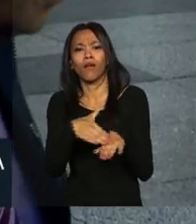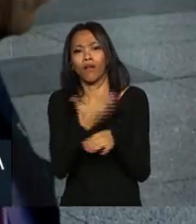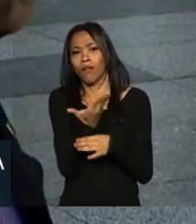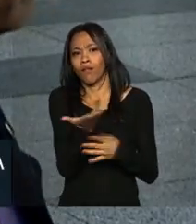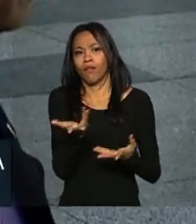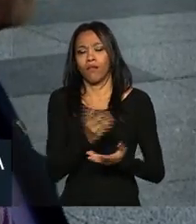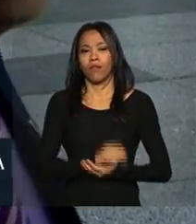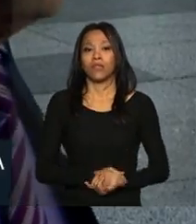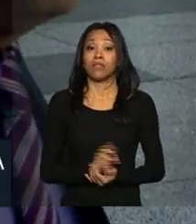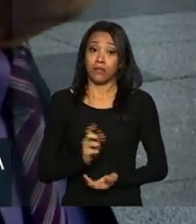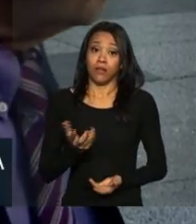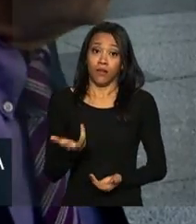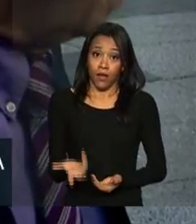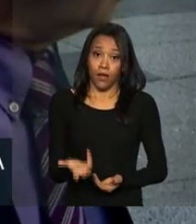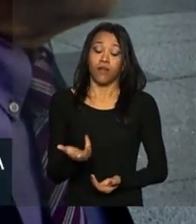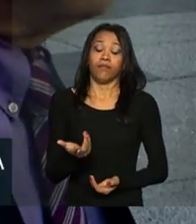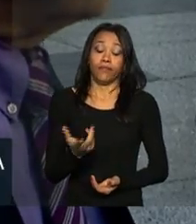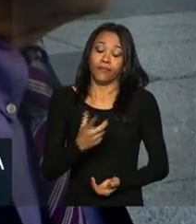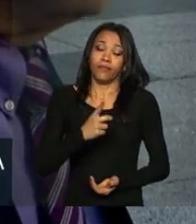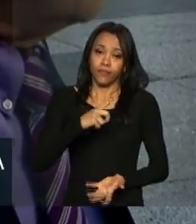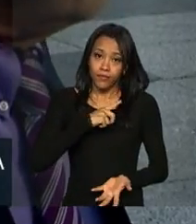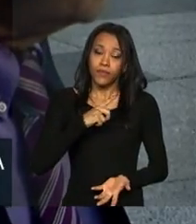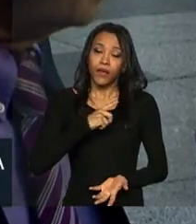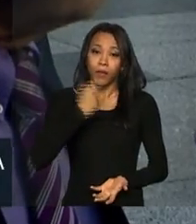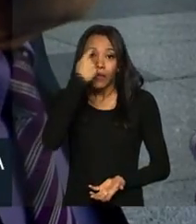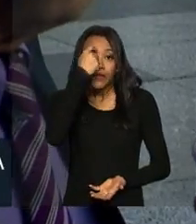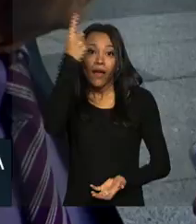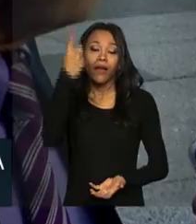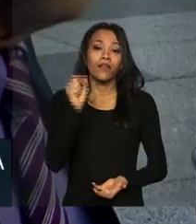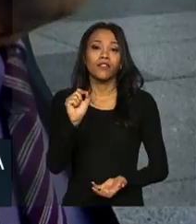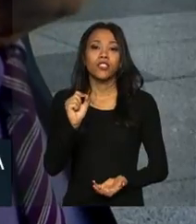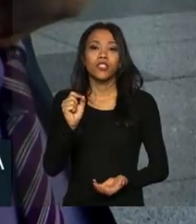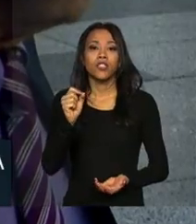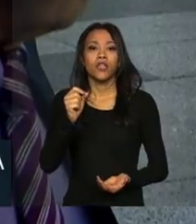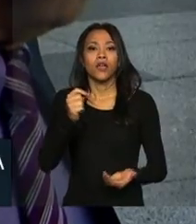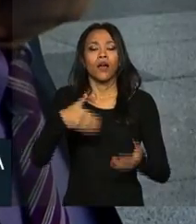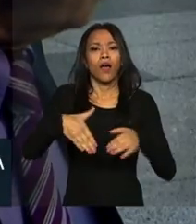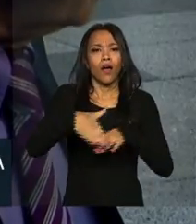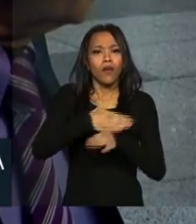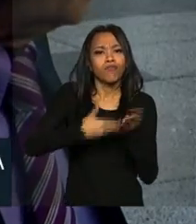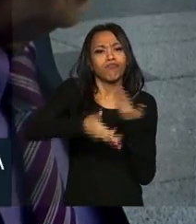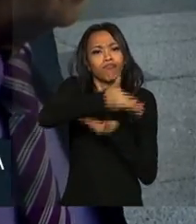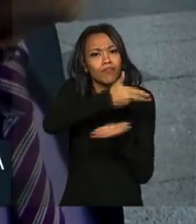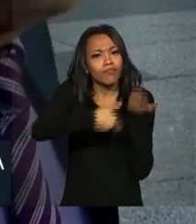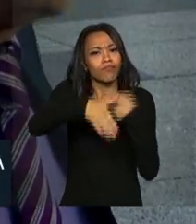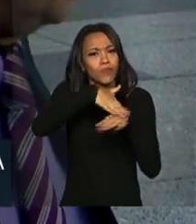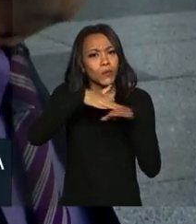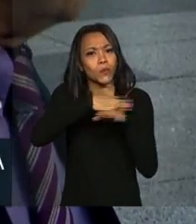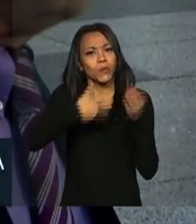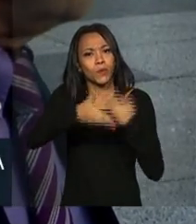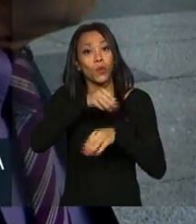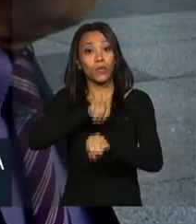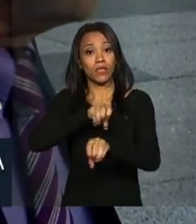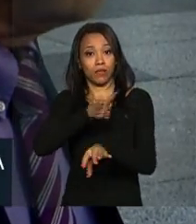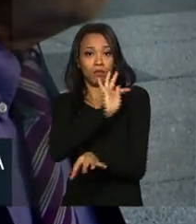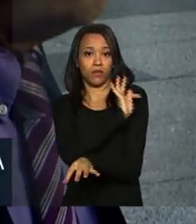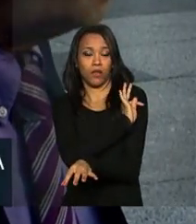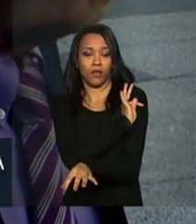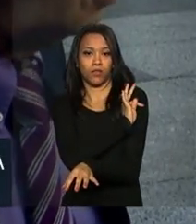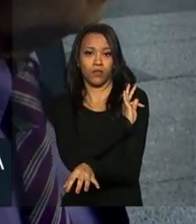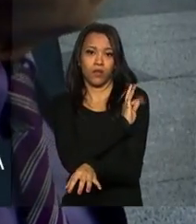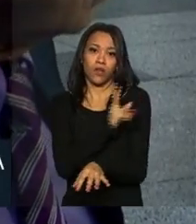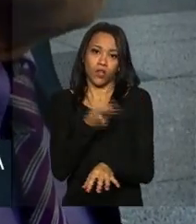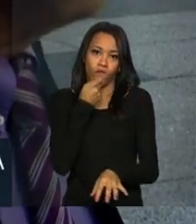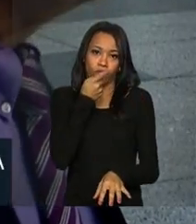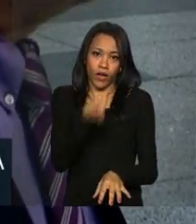especial ou governo na prova? Sim, há uma ideia de nós aumentarmos a cooperação de community colleges e ensino técnico, levando em conta que